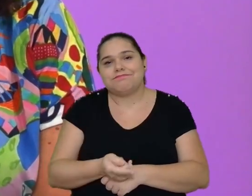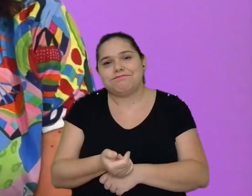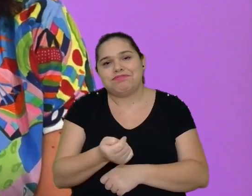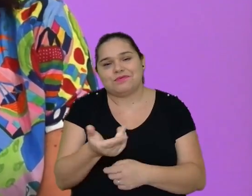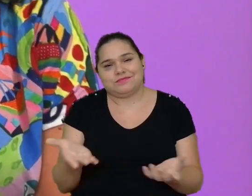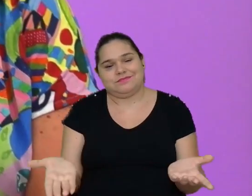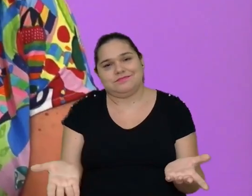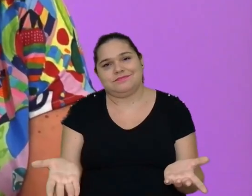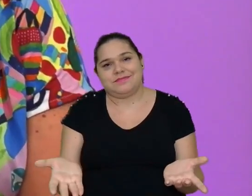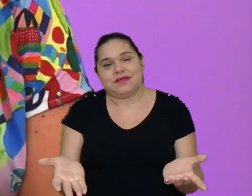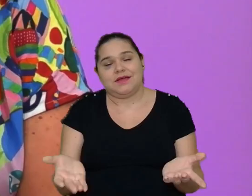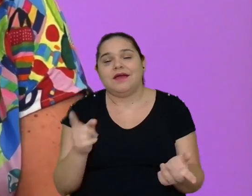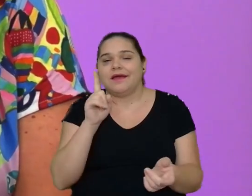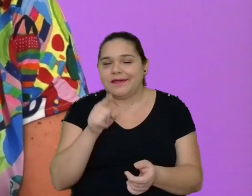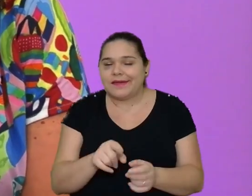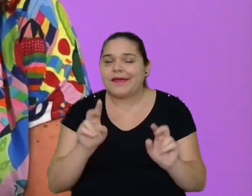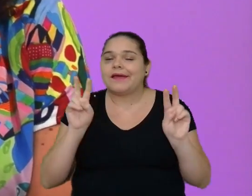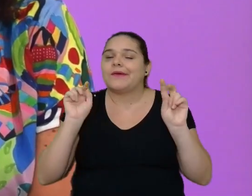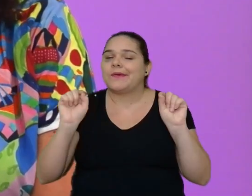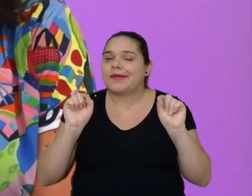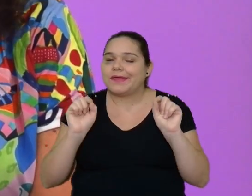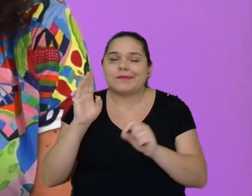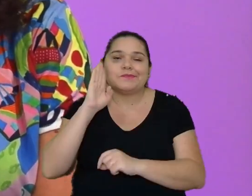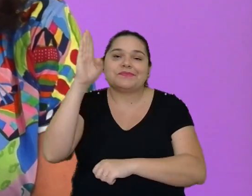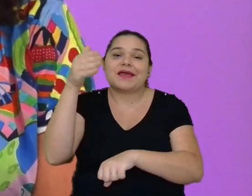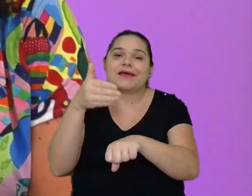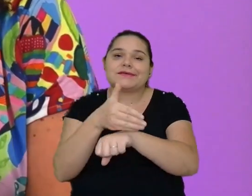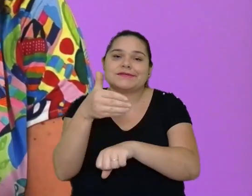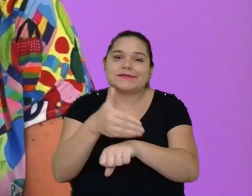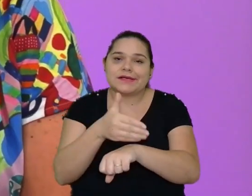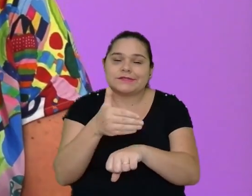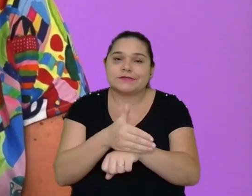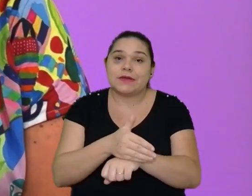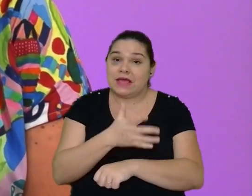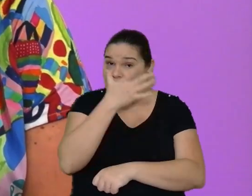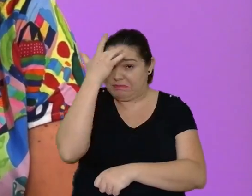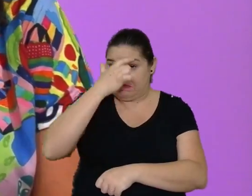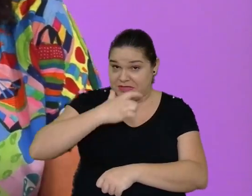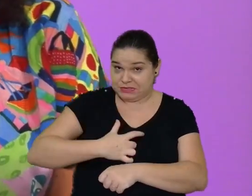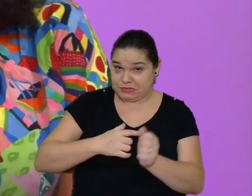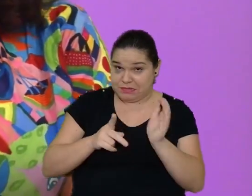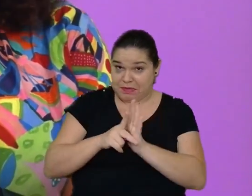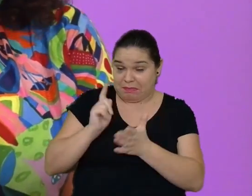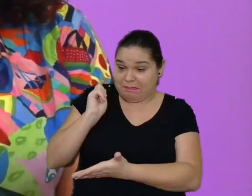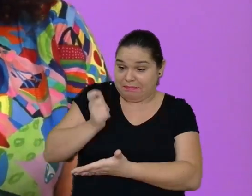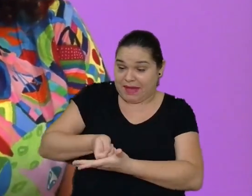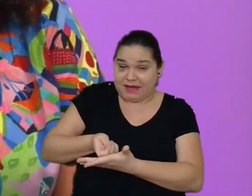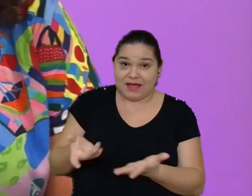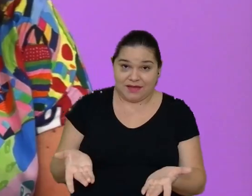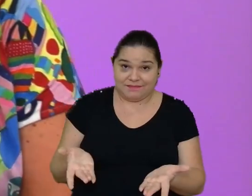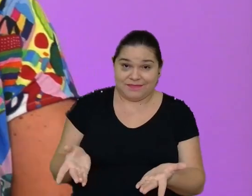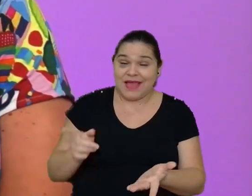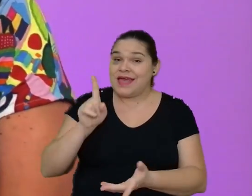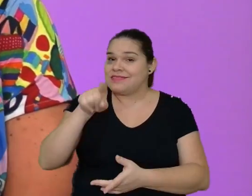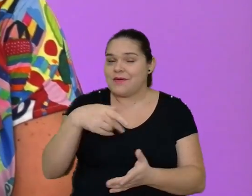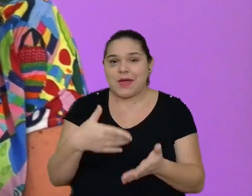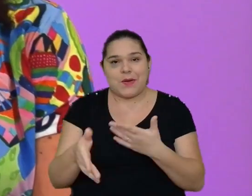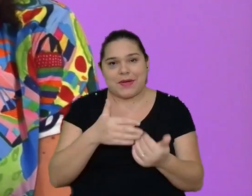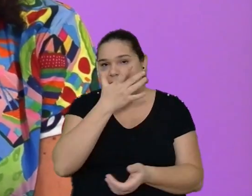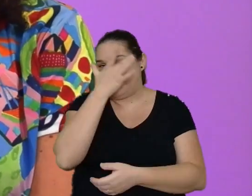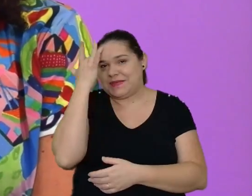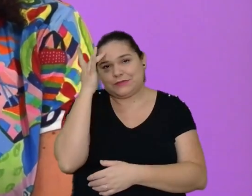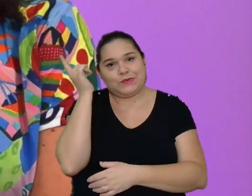questão de acesso. Então, hoje é um procedimento que tem que ser pago pelo próprio paciente, que não é barato, não é para qualquer nível